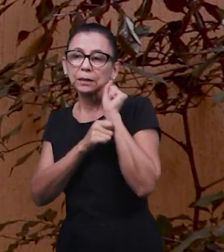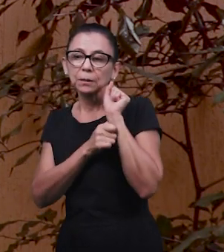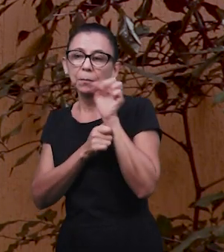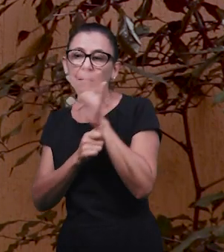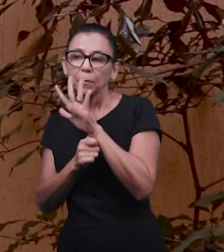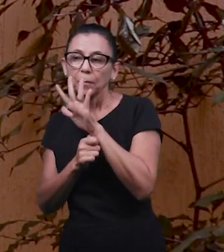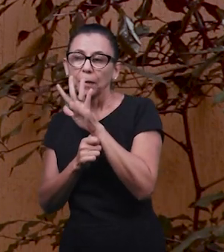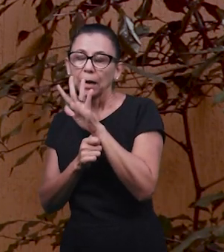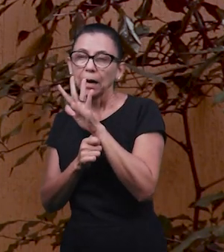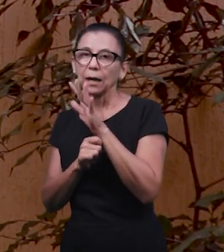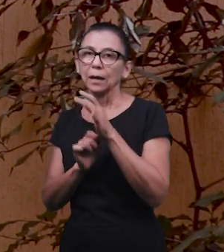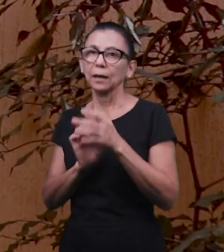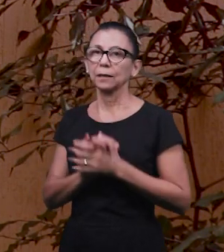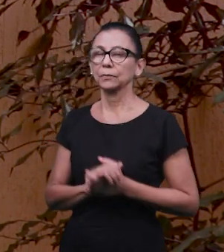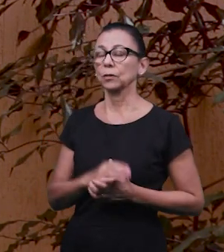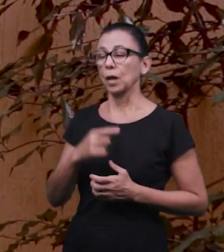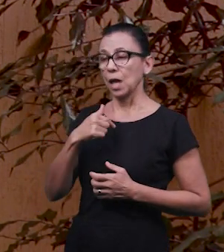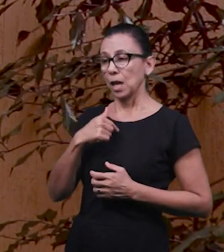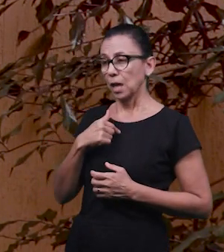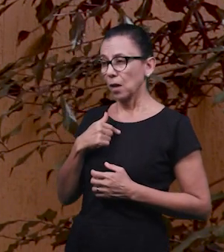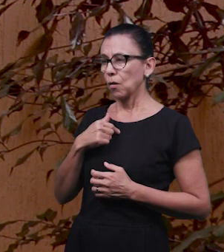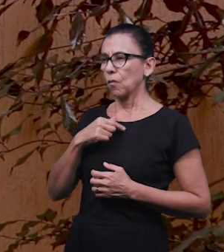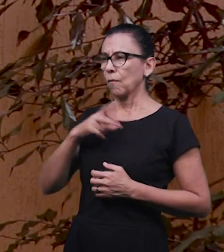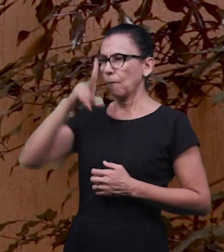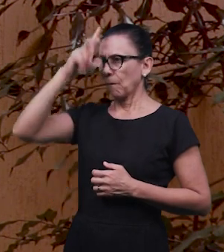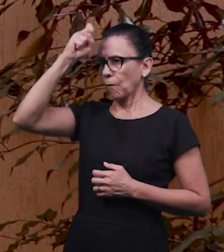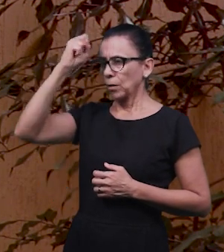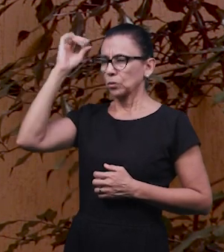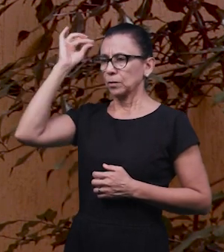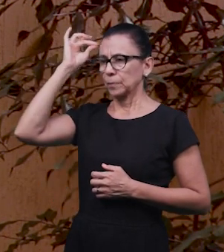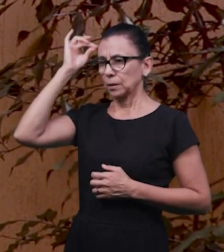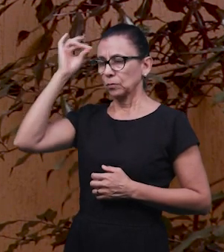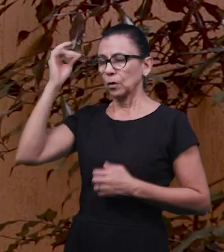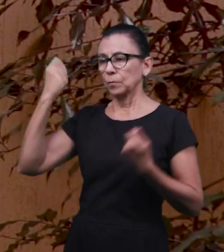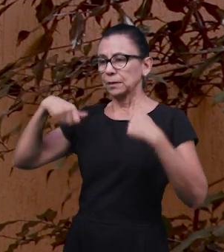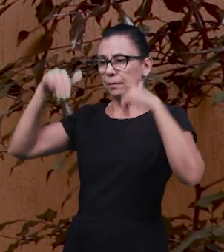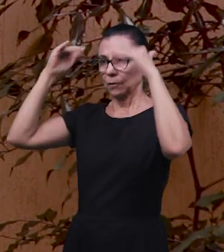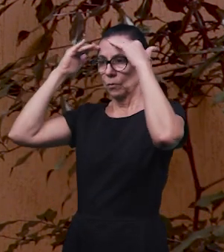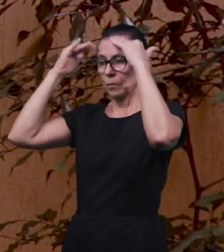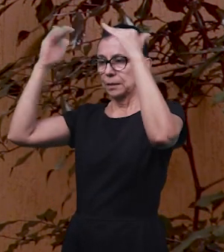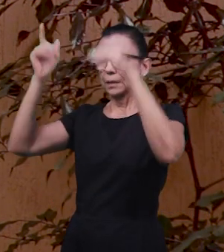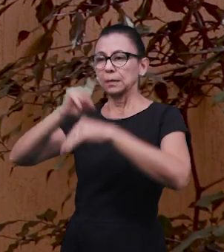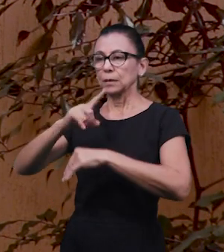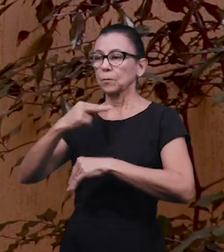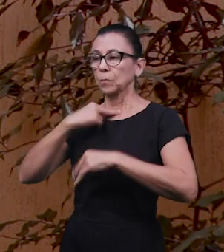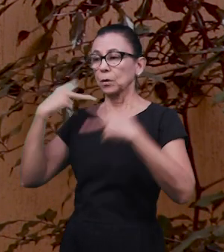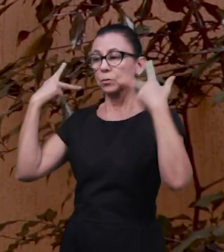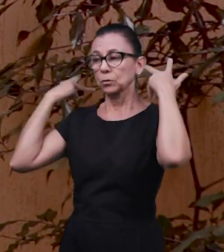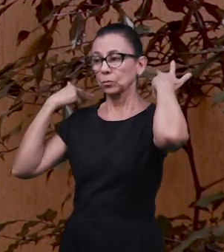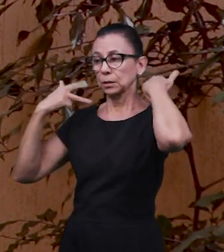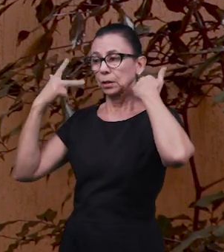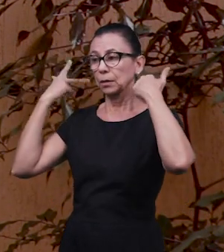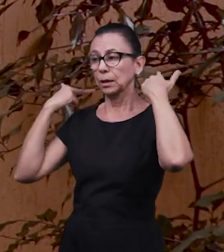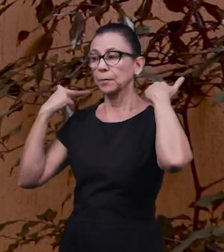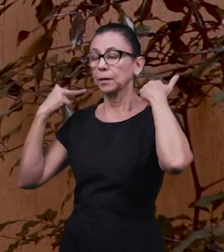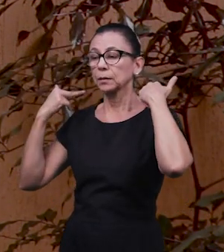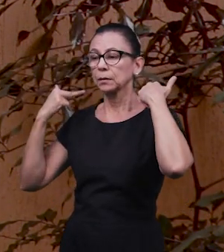Mas Sansão, um dia, ele fez uma má escolha. Ele contou para Dalila o seu